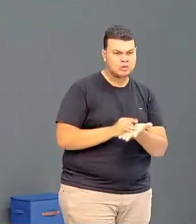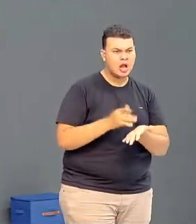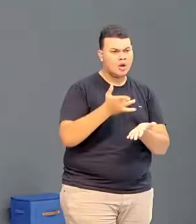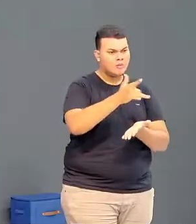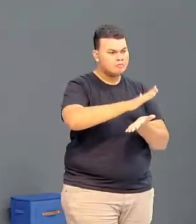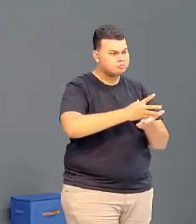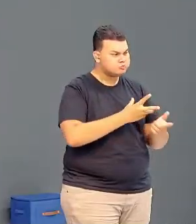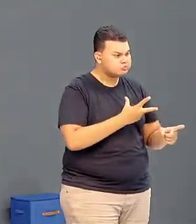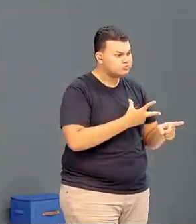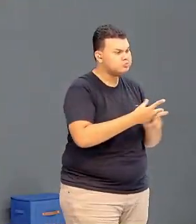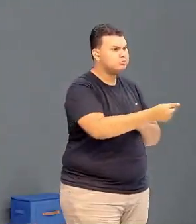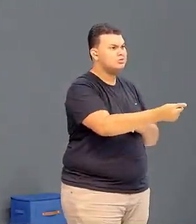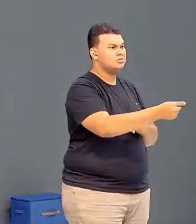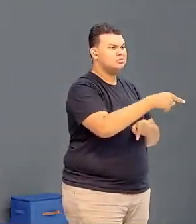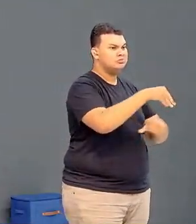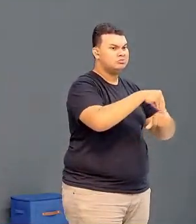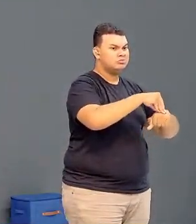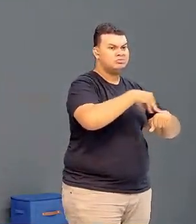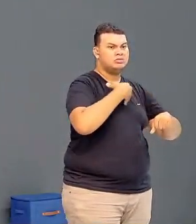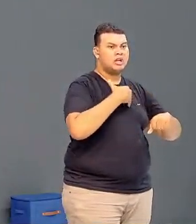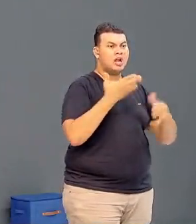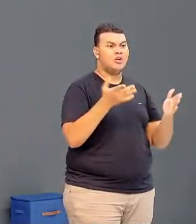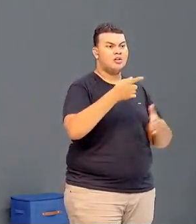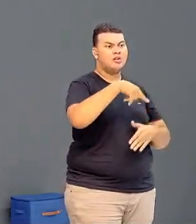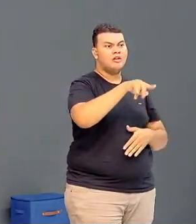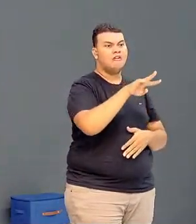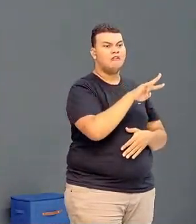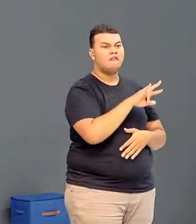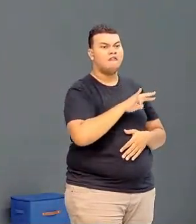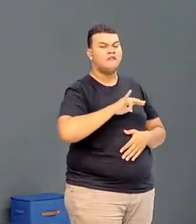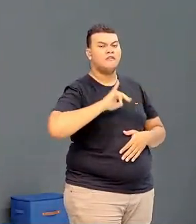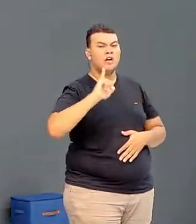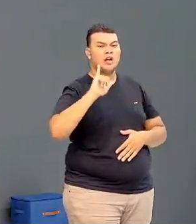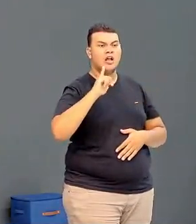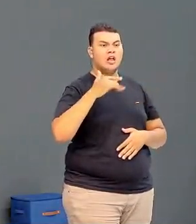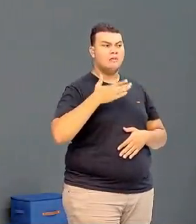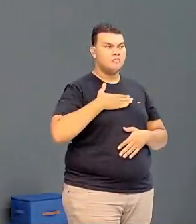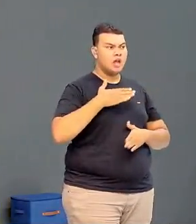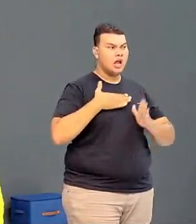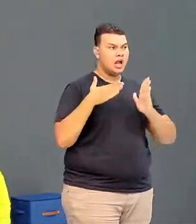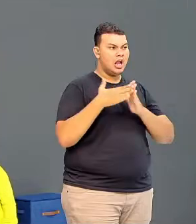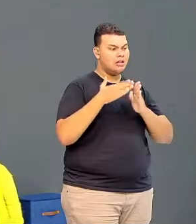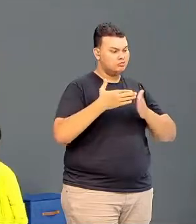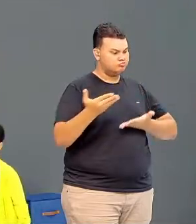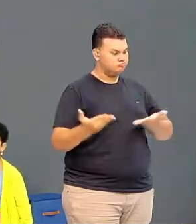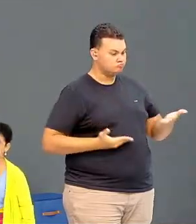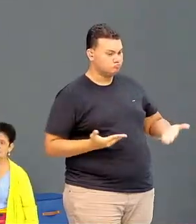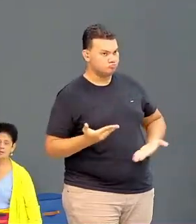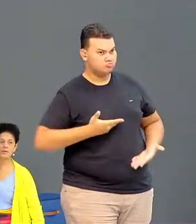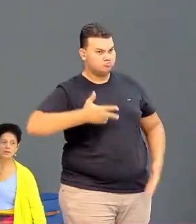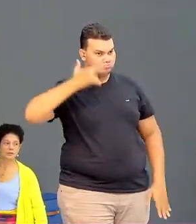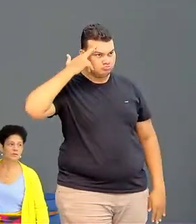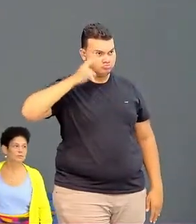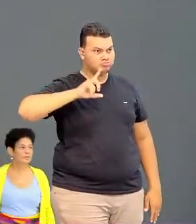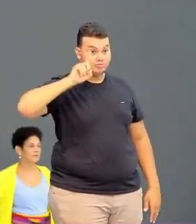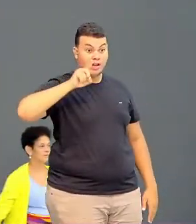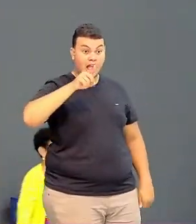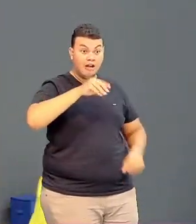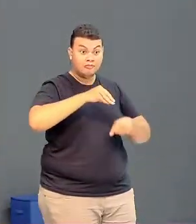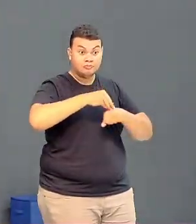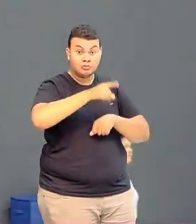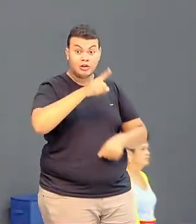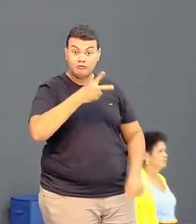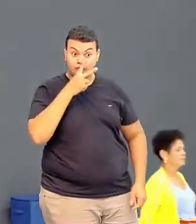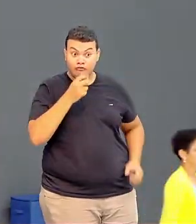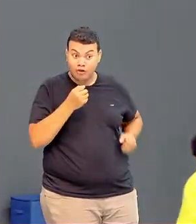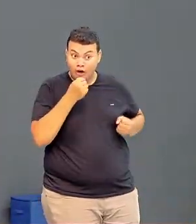esse argumento nessa manhã. Você vai poder dizer, como disse Josué: eu e a minha casa serviremos ao Senhor. Esse é um argumento mais